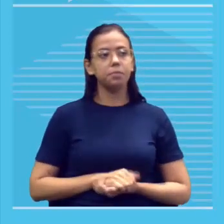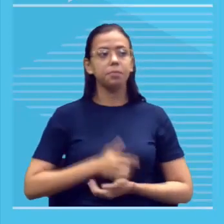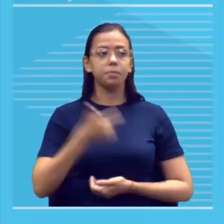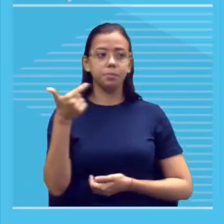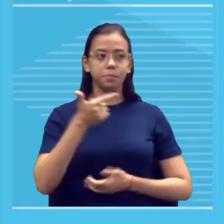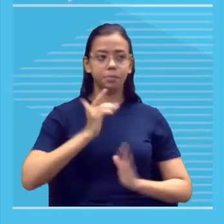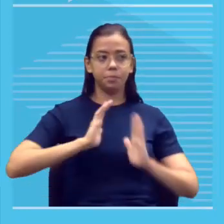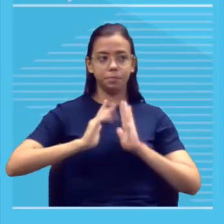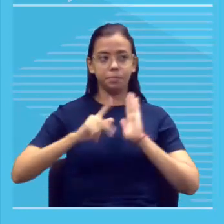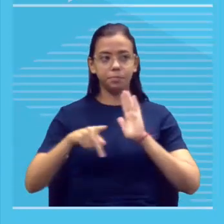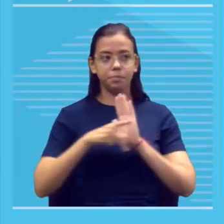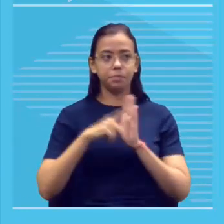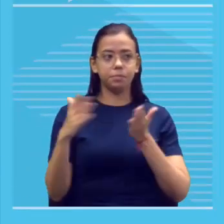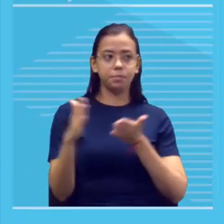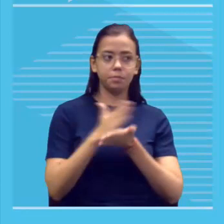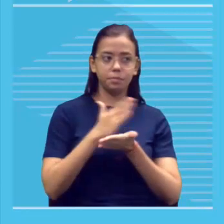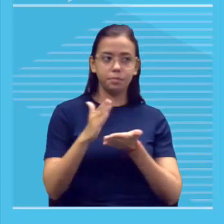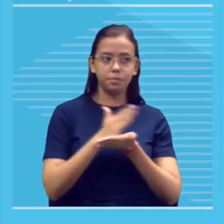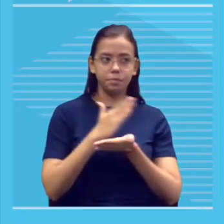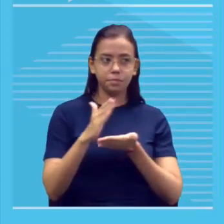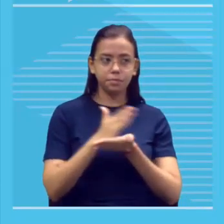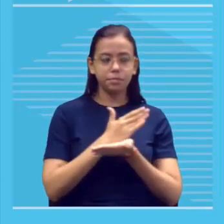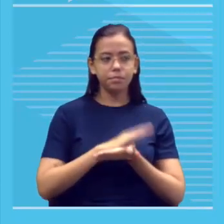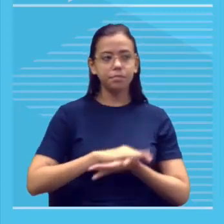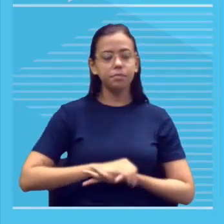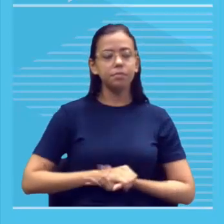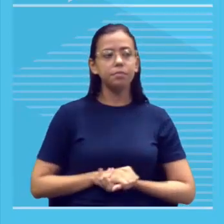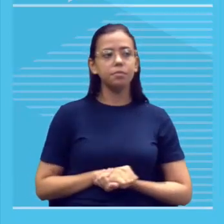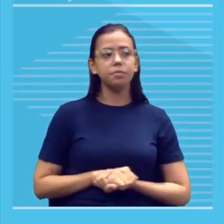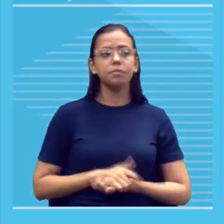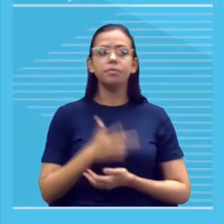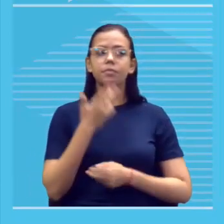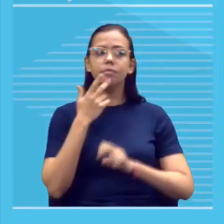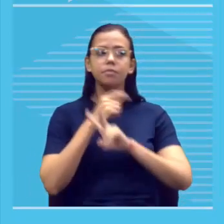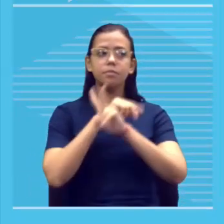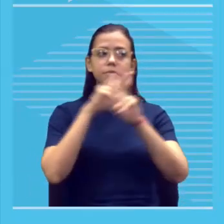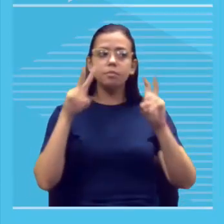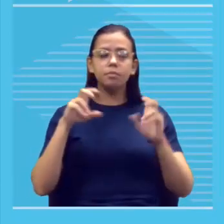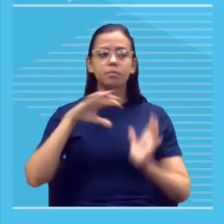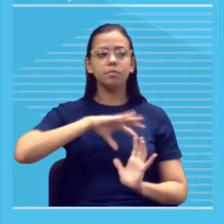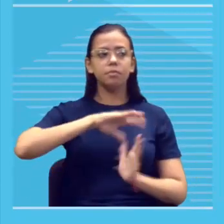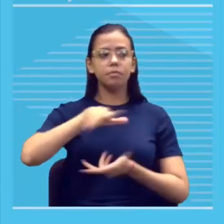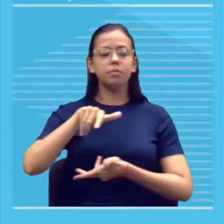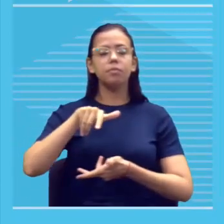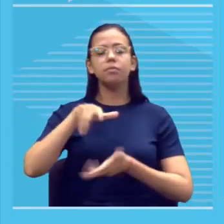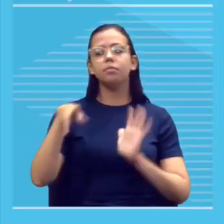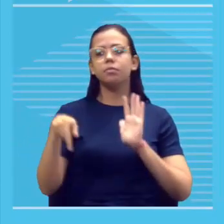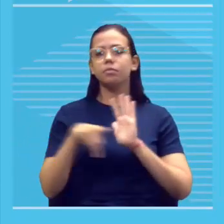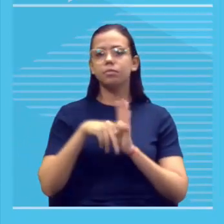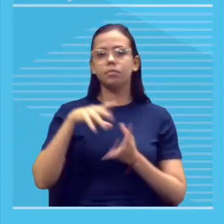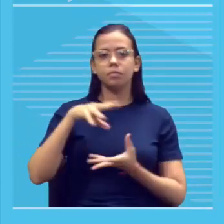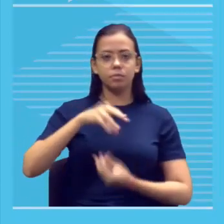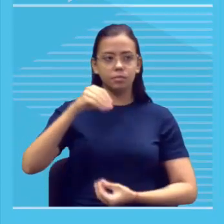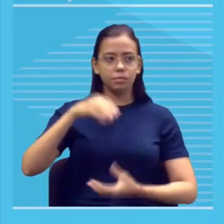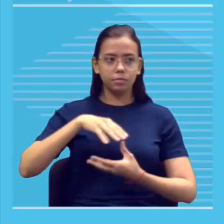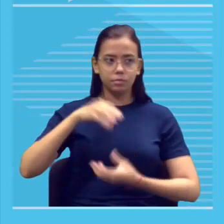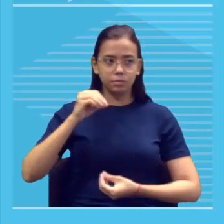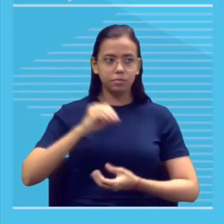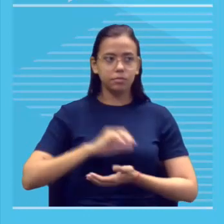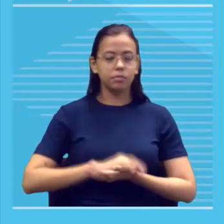do Livro dos Espíritos Olha só vai falar sobre o mundo dos